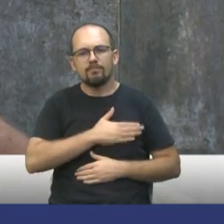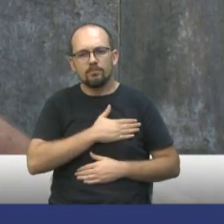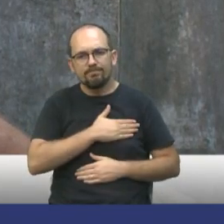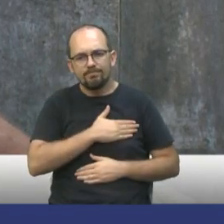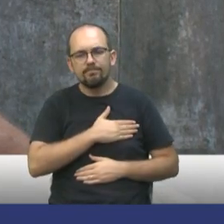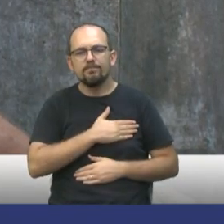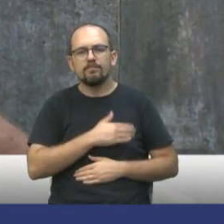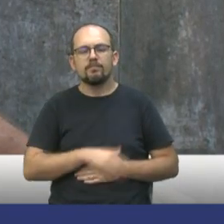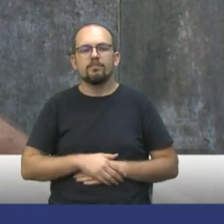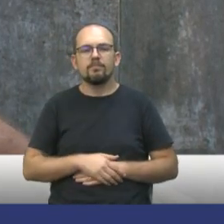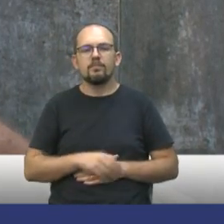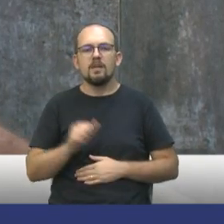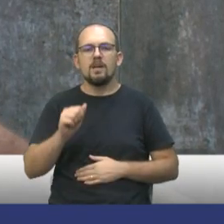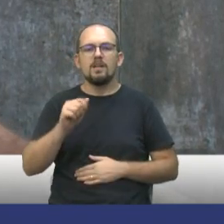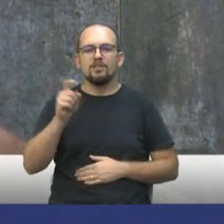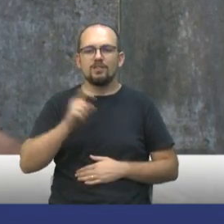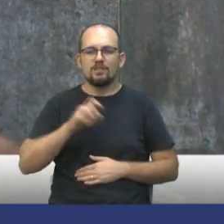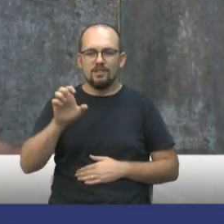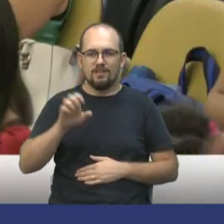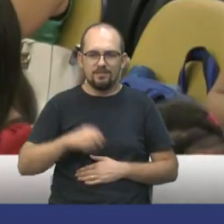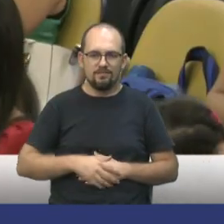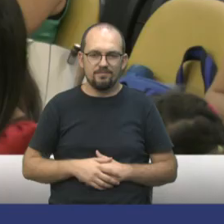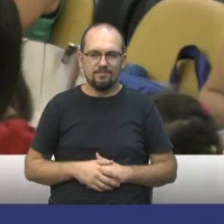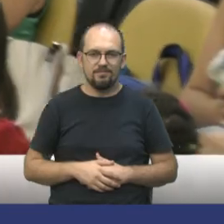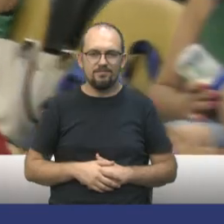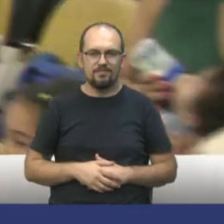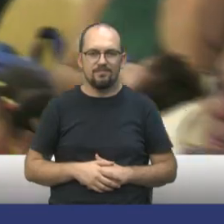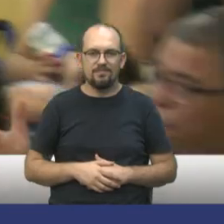Axé Capoeira, valeu!